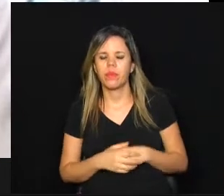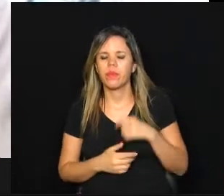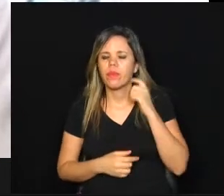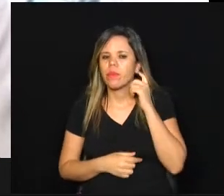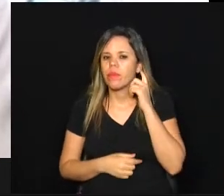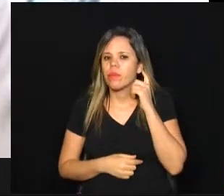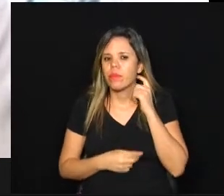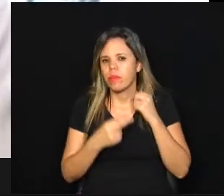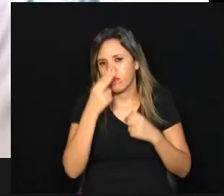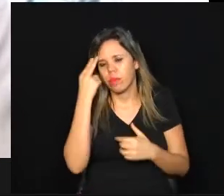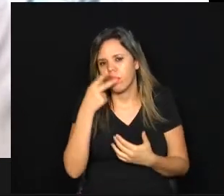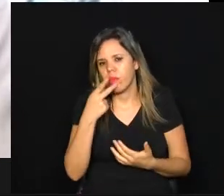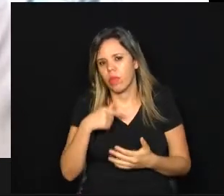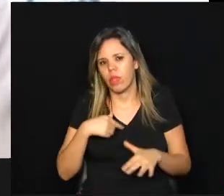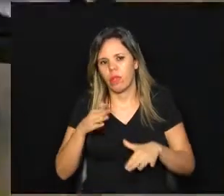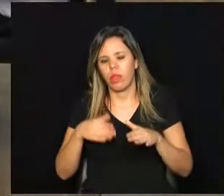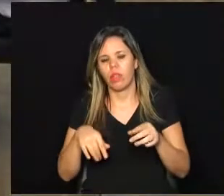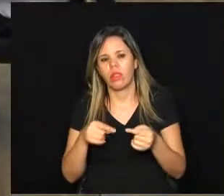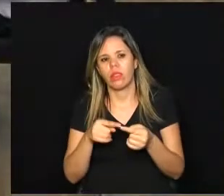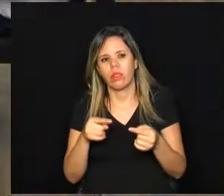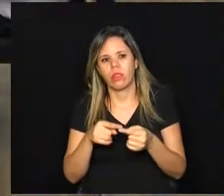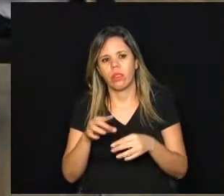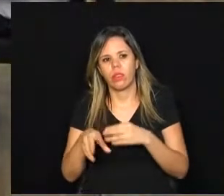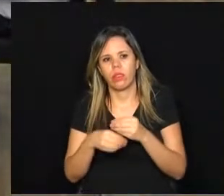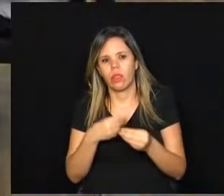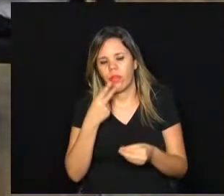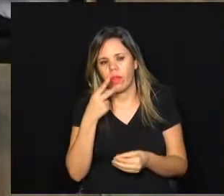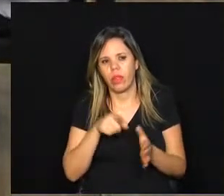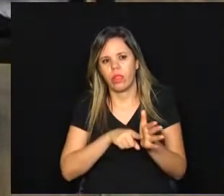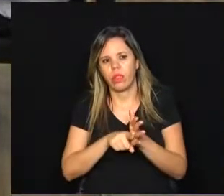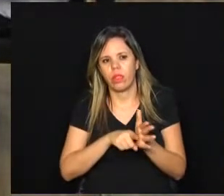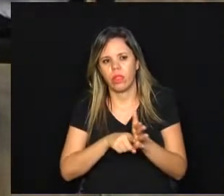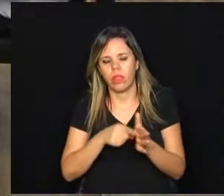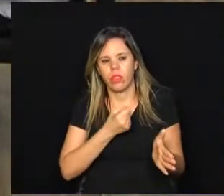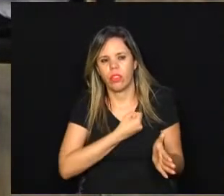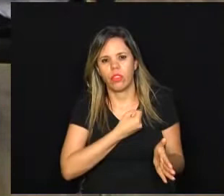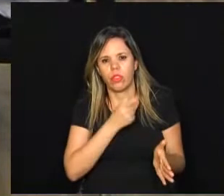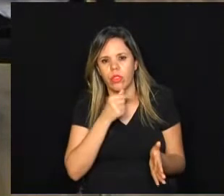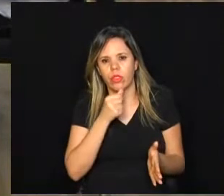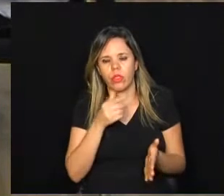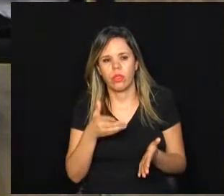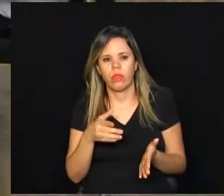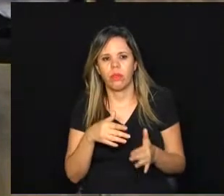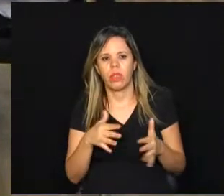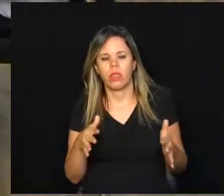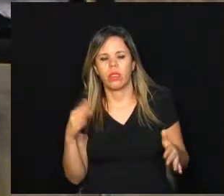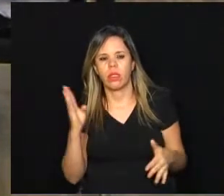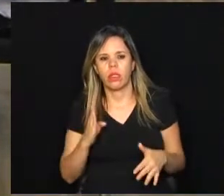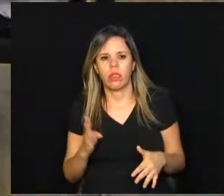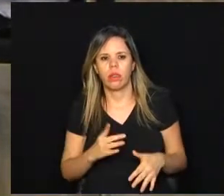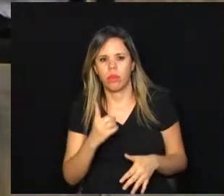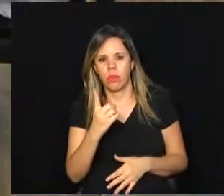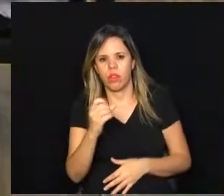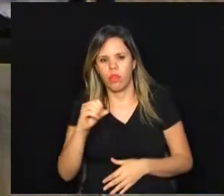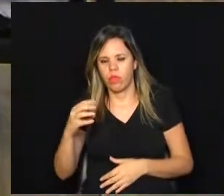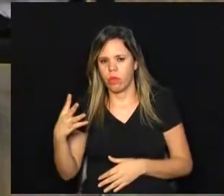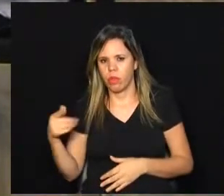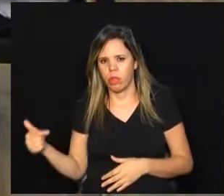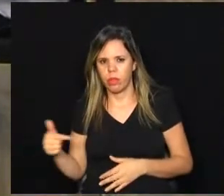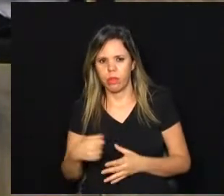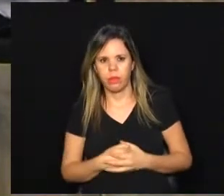Gabriel? Talvez o Chico possa me atualizar nesse dado. O Código de Águas brasileiro, acho que é de 1940 ou